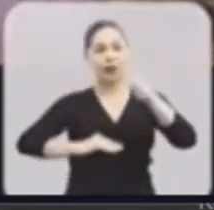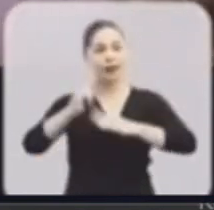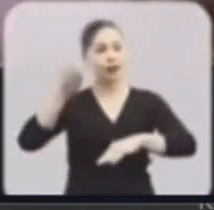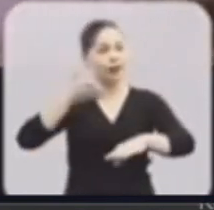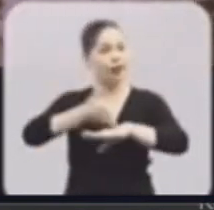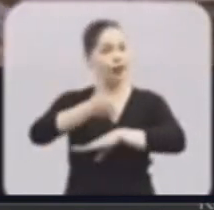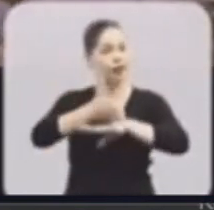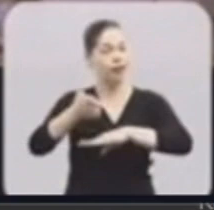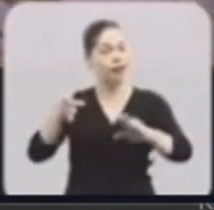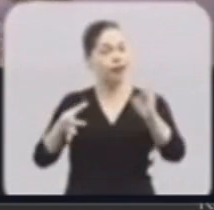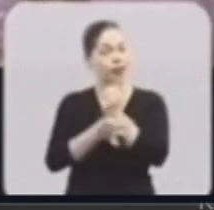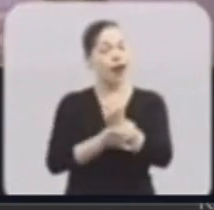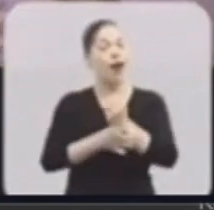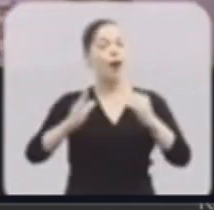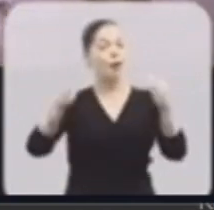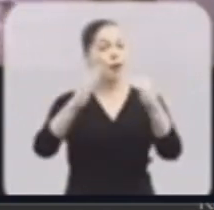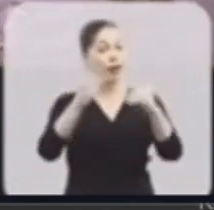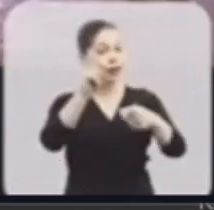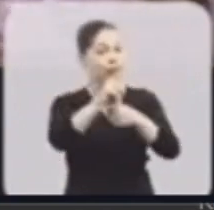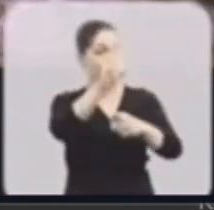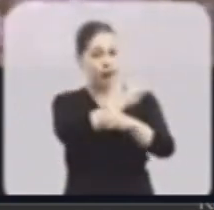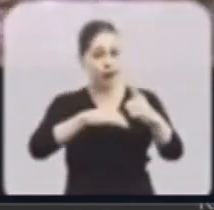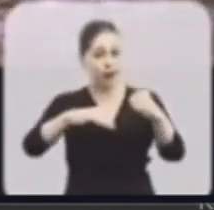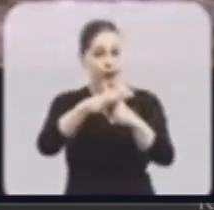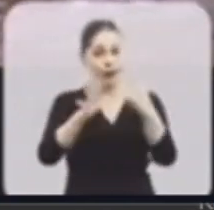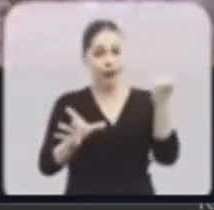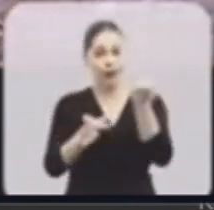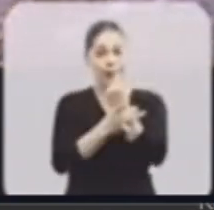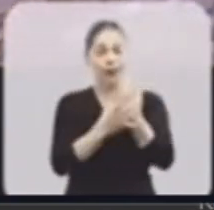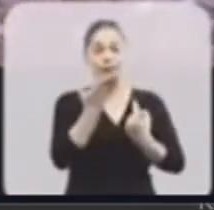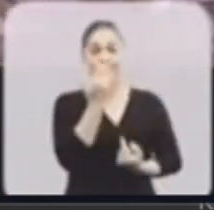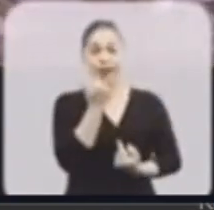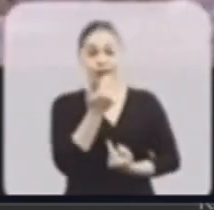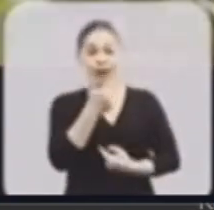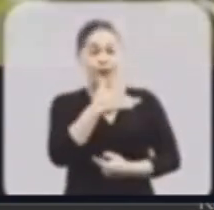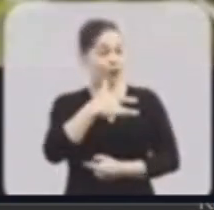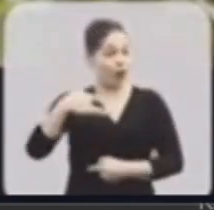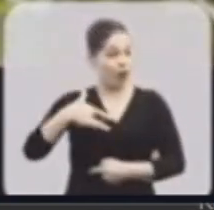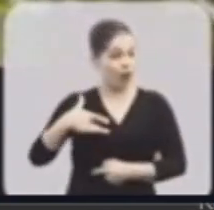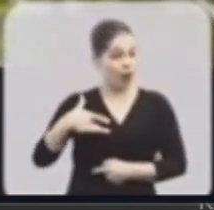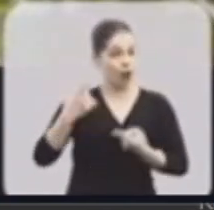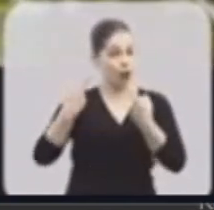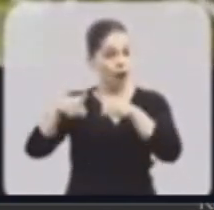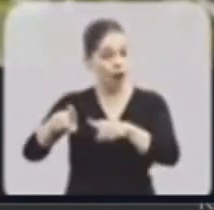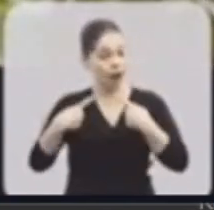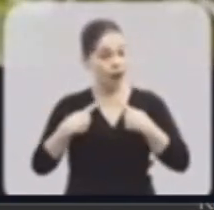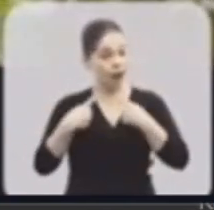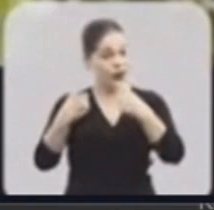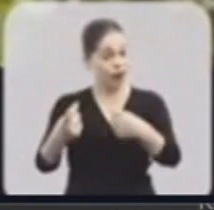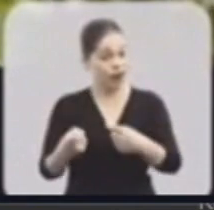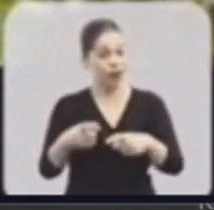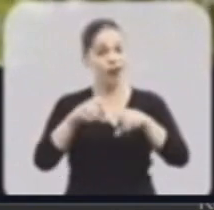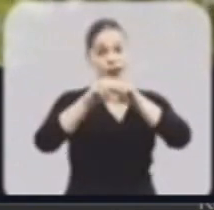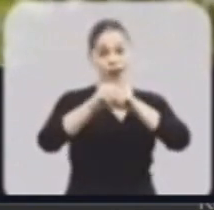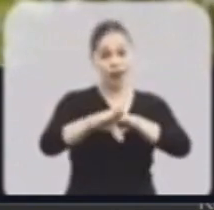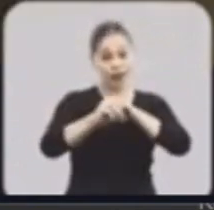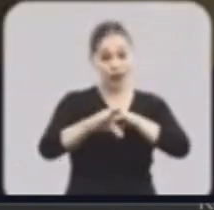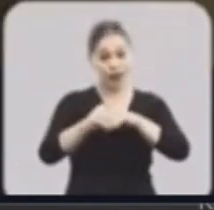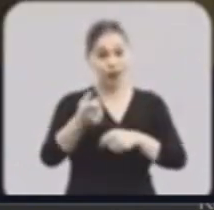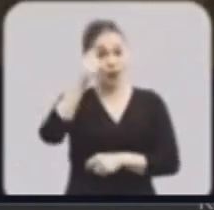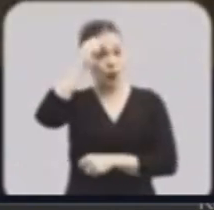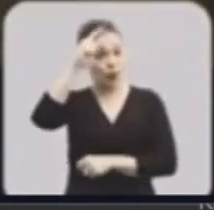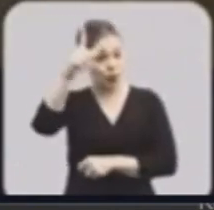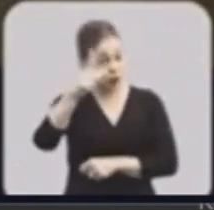terá ações voltadas ao acesso à moradia, assistência social, segurança alimentar, saúde, combate à